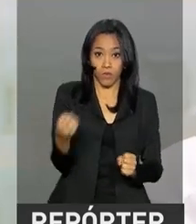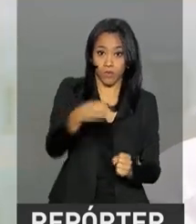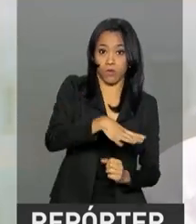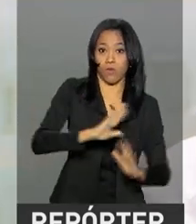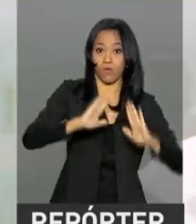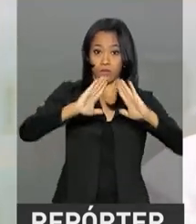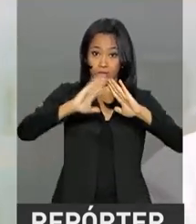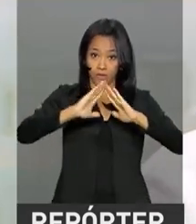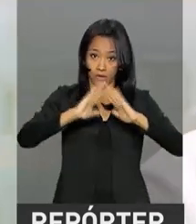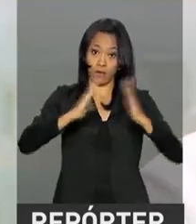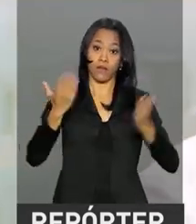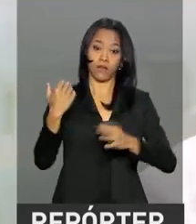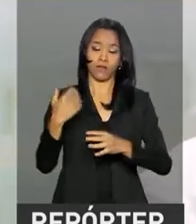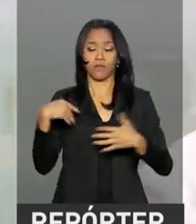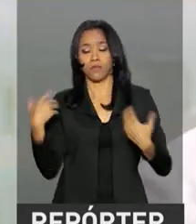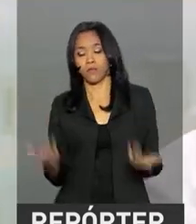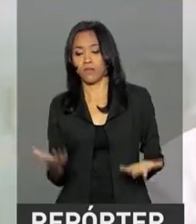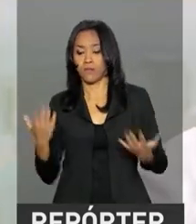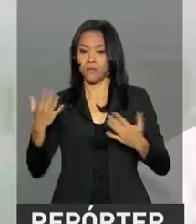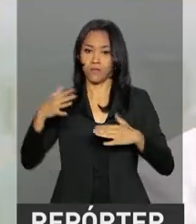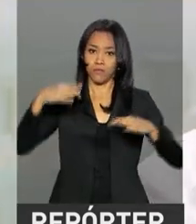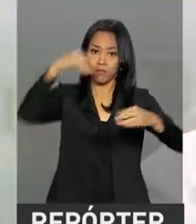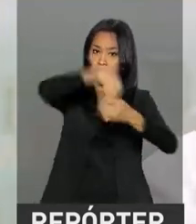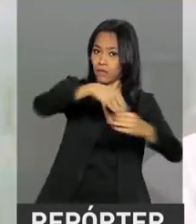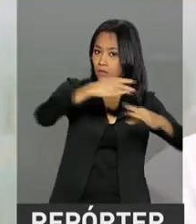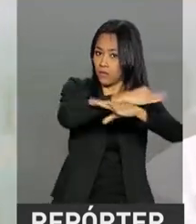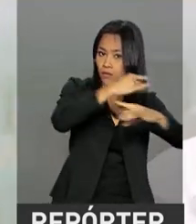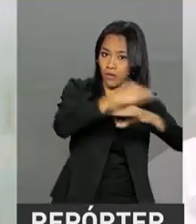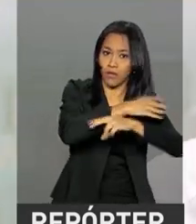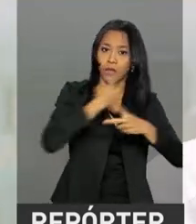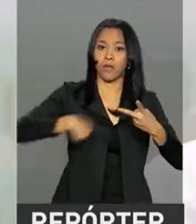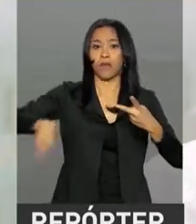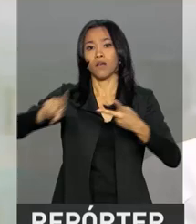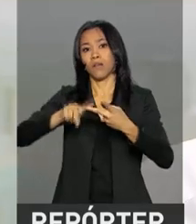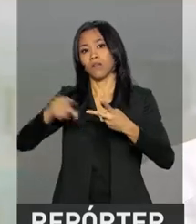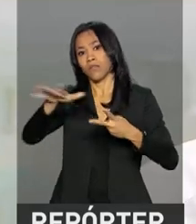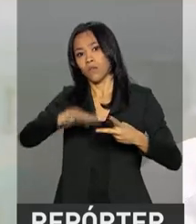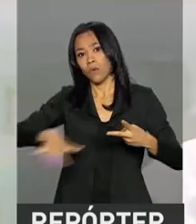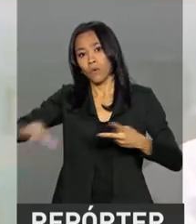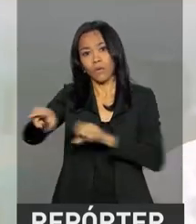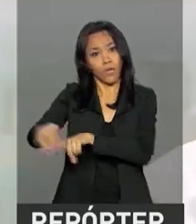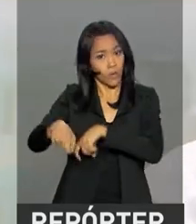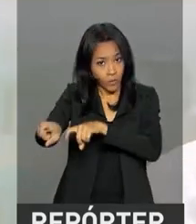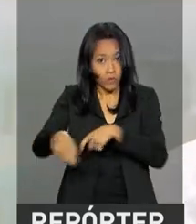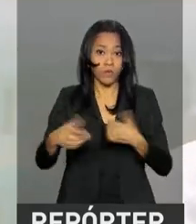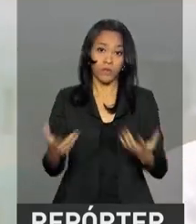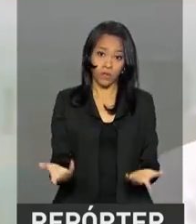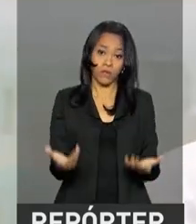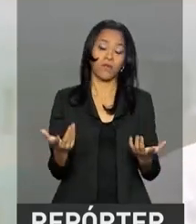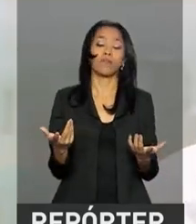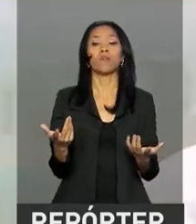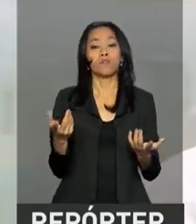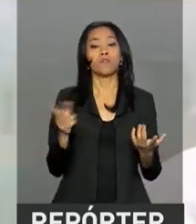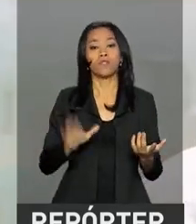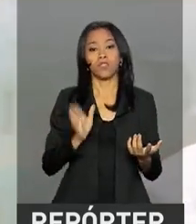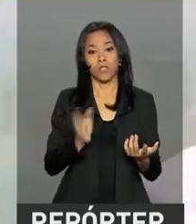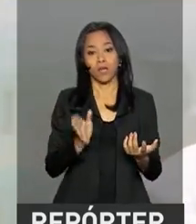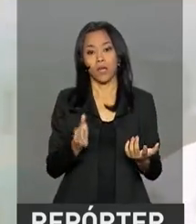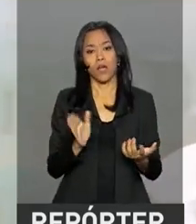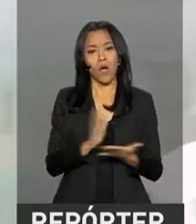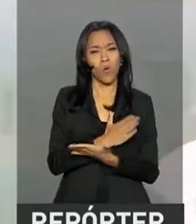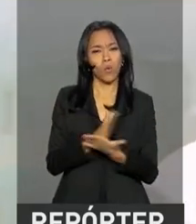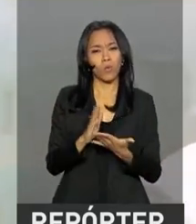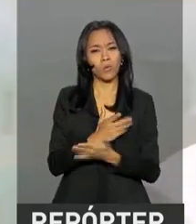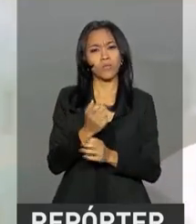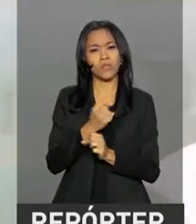moradias, seja no aspecto urbano, seja pelas entidades, ou seja na habitação rural, que também está sendo retomada. Depois de alguns